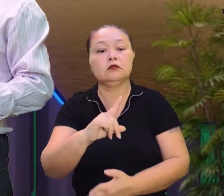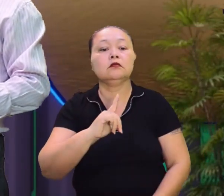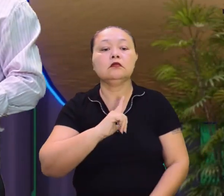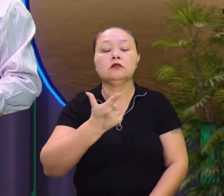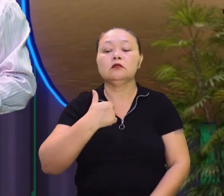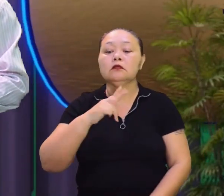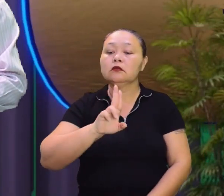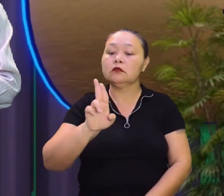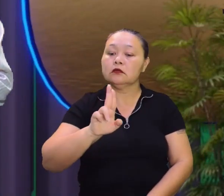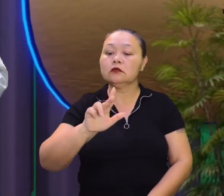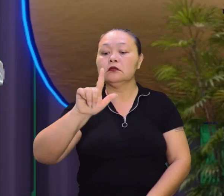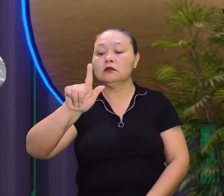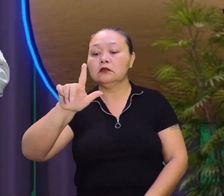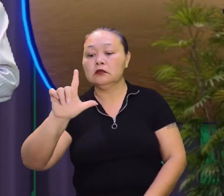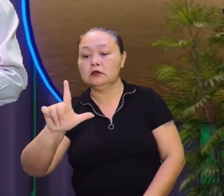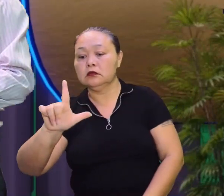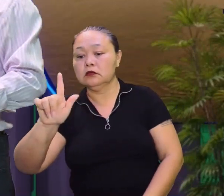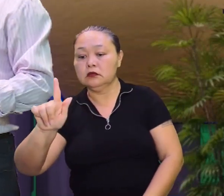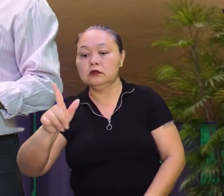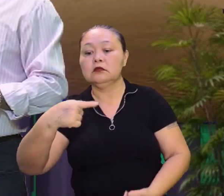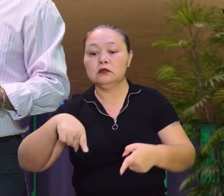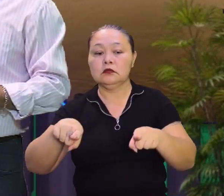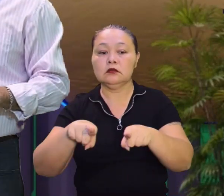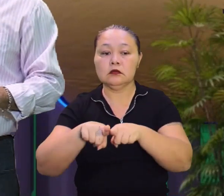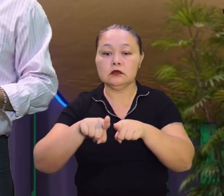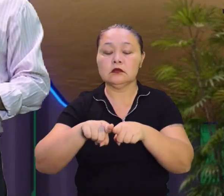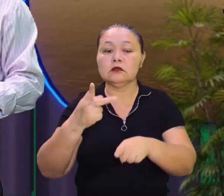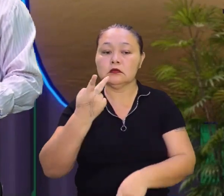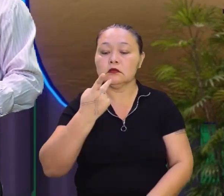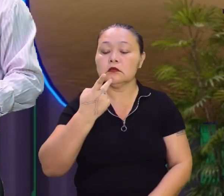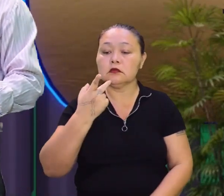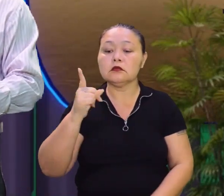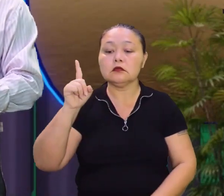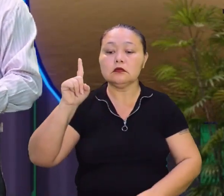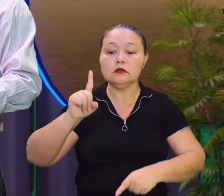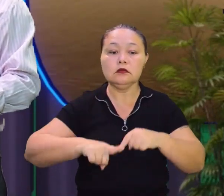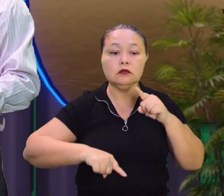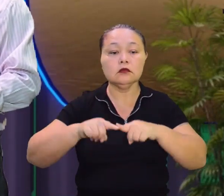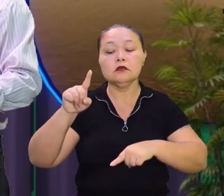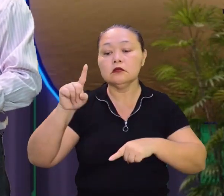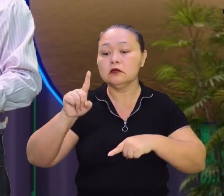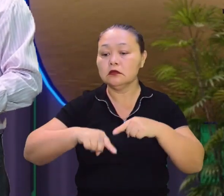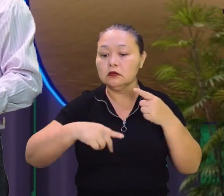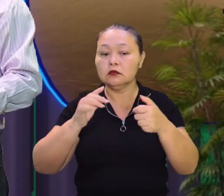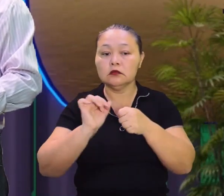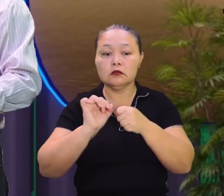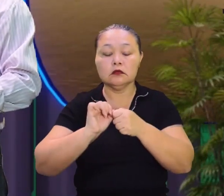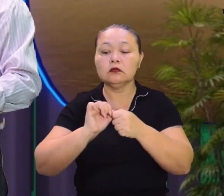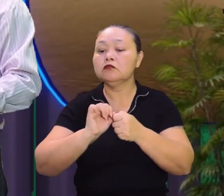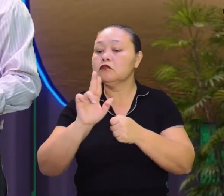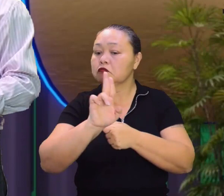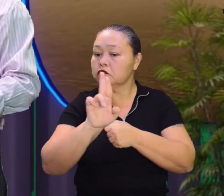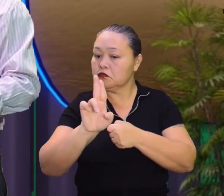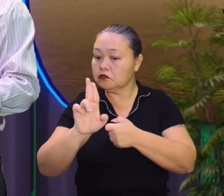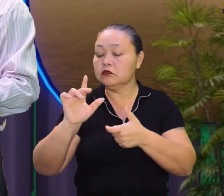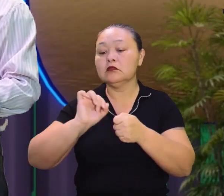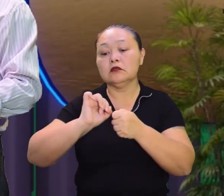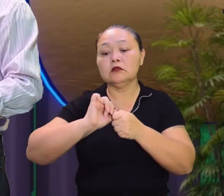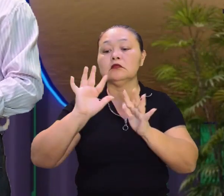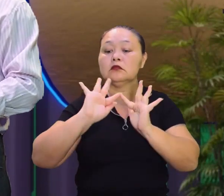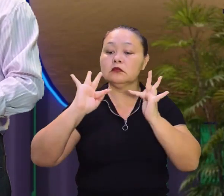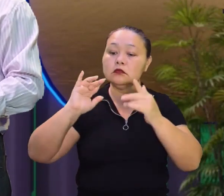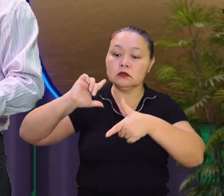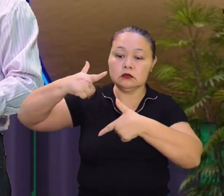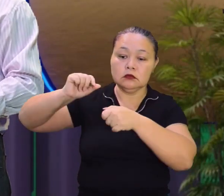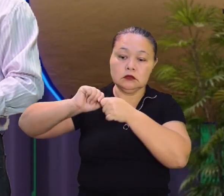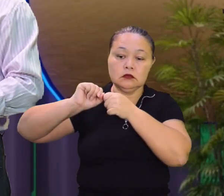esses nomes, LG, Hyundai... LG também. O professor Jorge acabou de falar, são nomes de famílias tradicionais, né? Então,